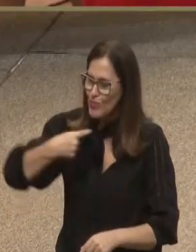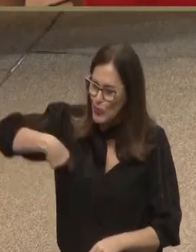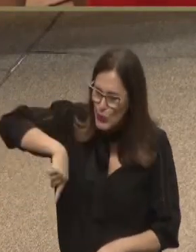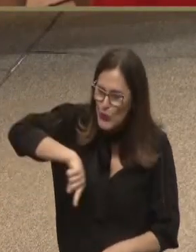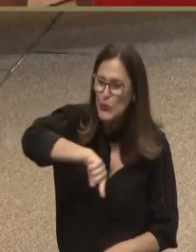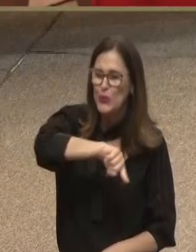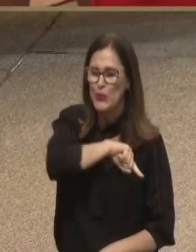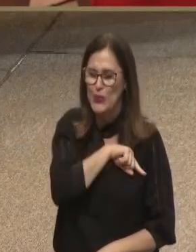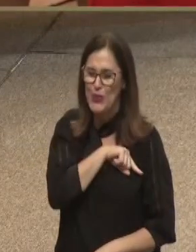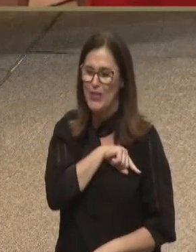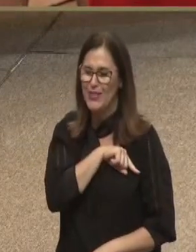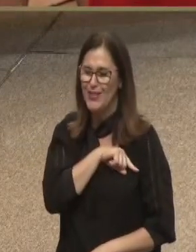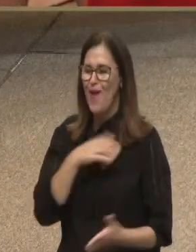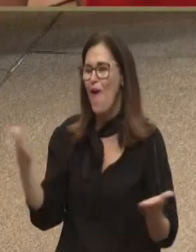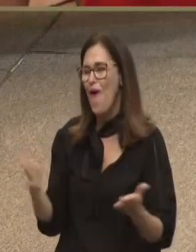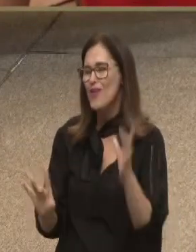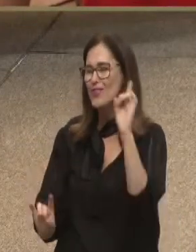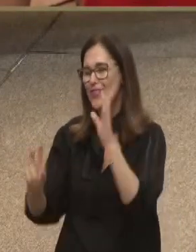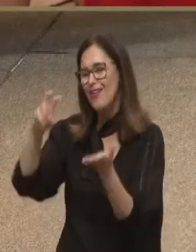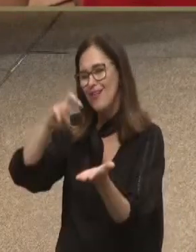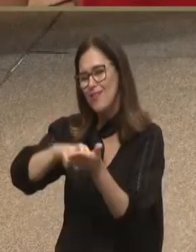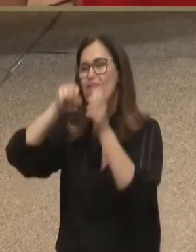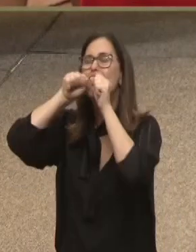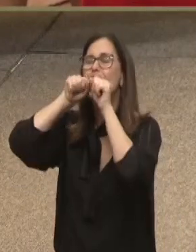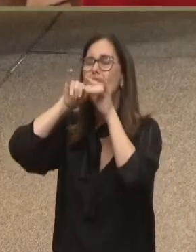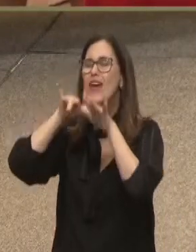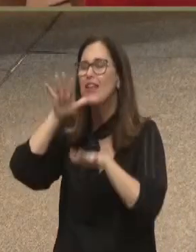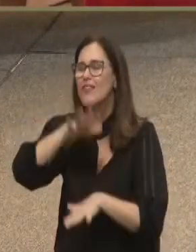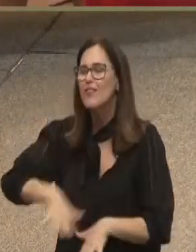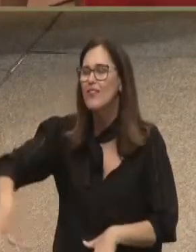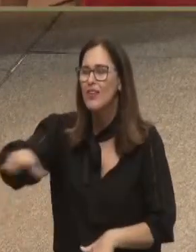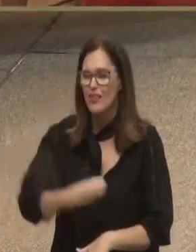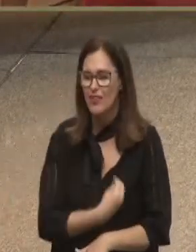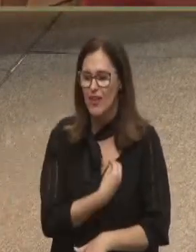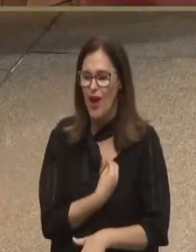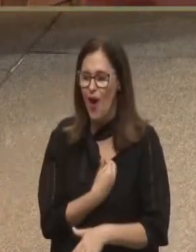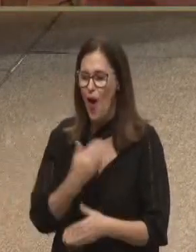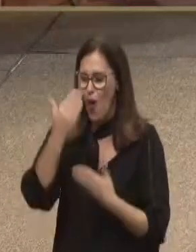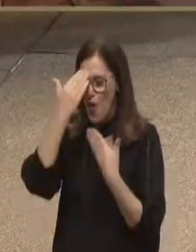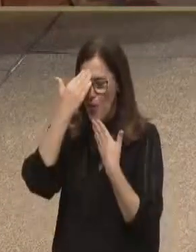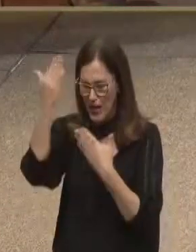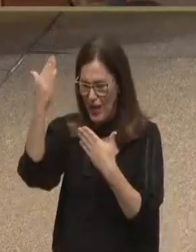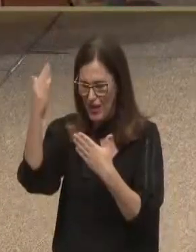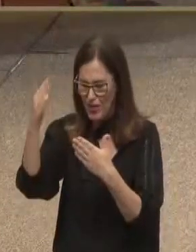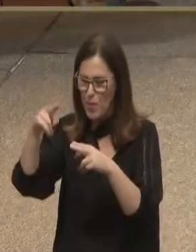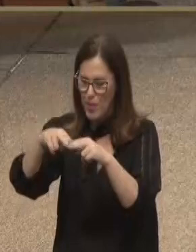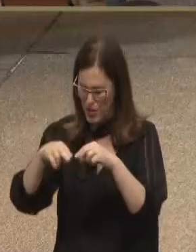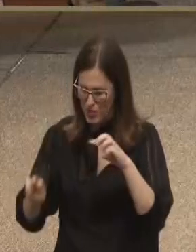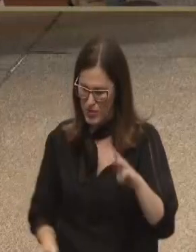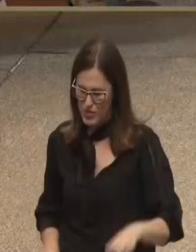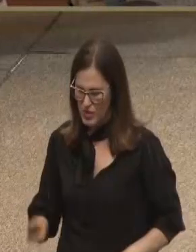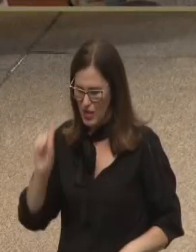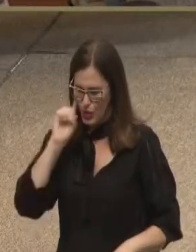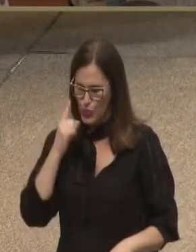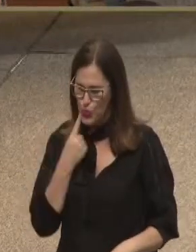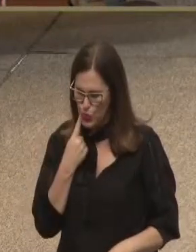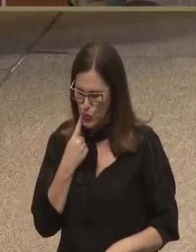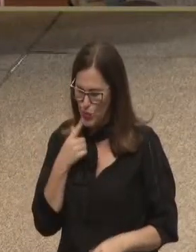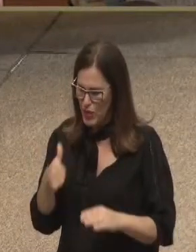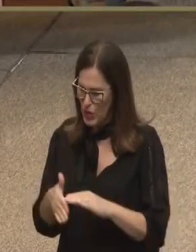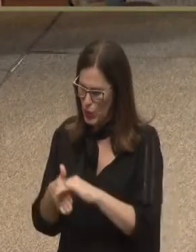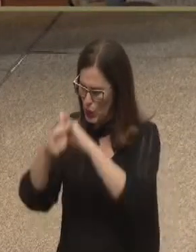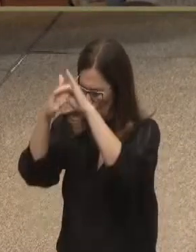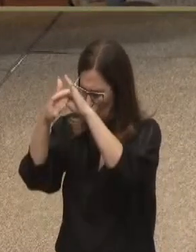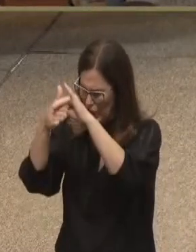que hoje em especial seja uma manhã de bênção para a vida deles. Muito obrigado por esse ministério, pela sua liderança,